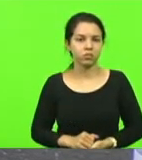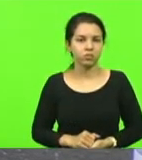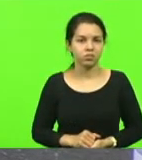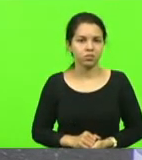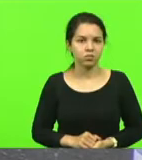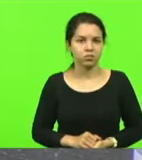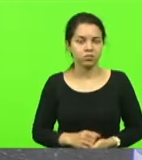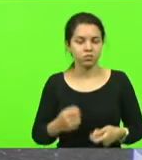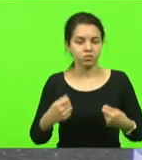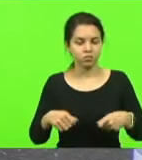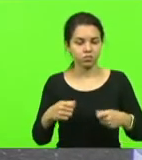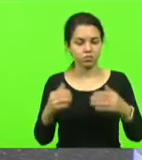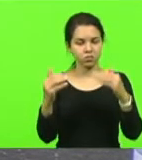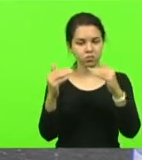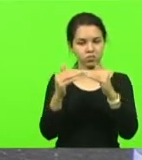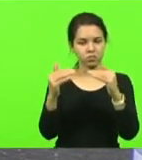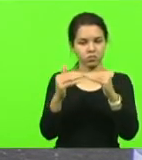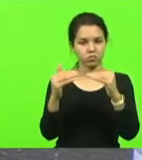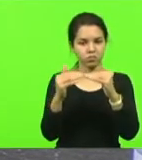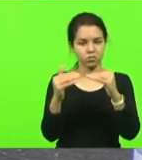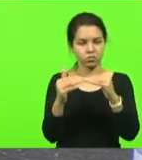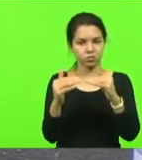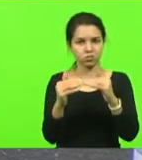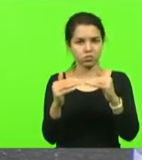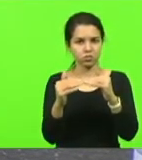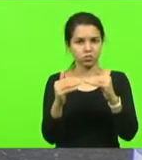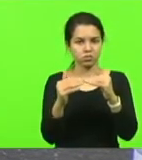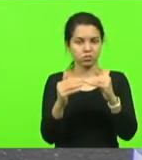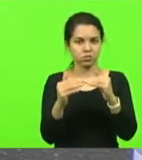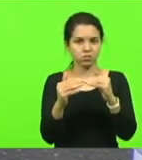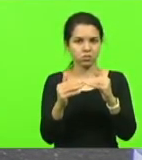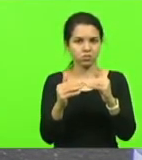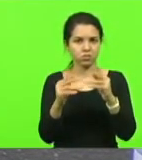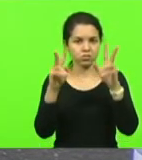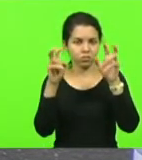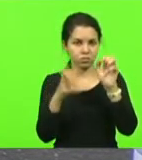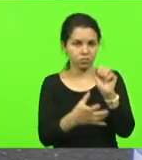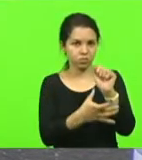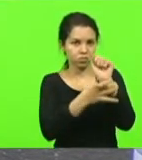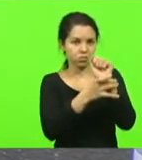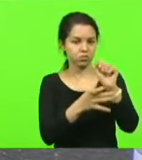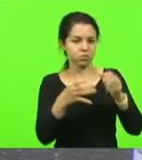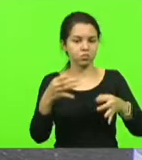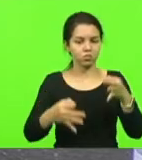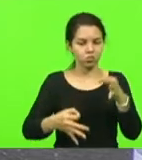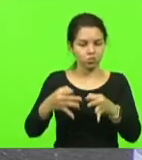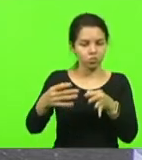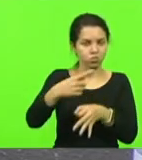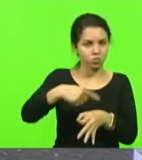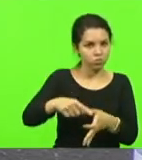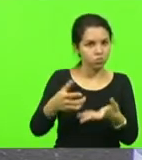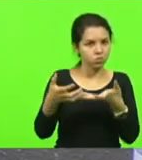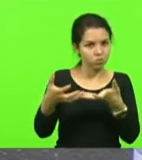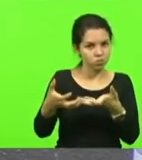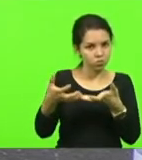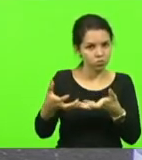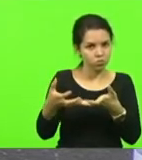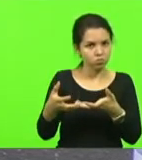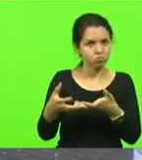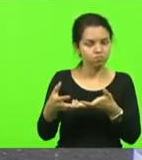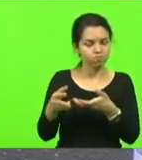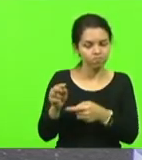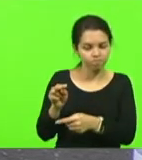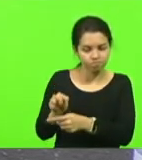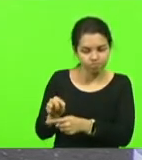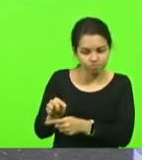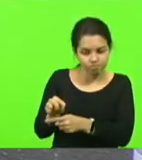em acordo com a questão da segurança jurídica que nós queremos preservar, para